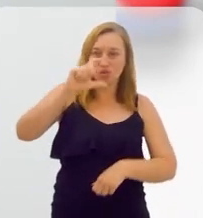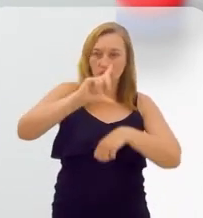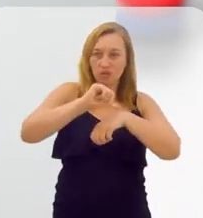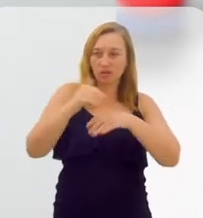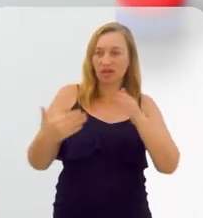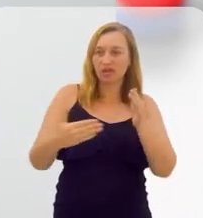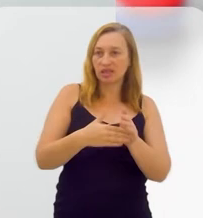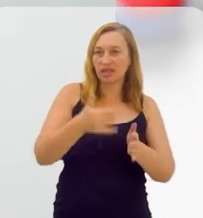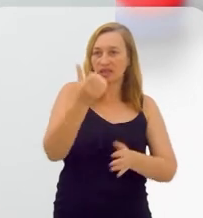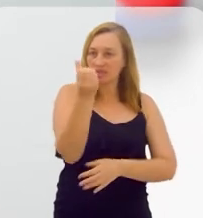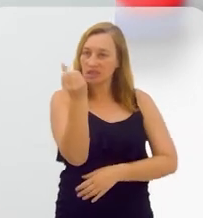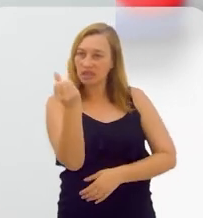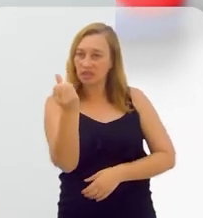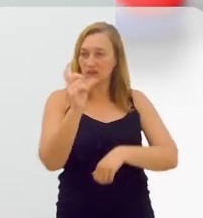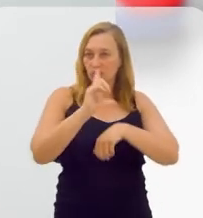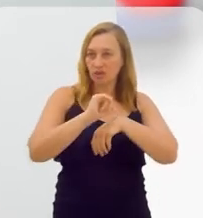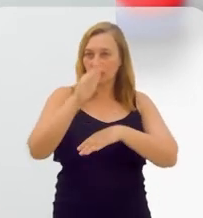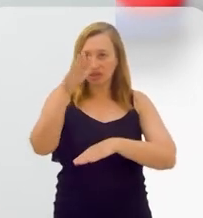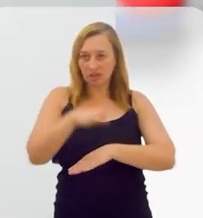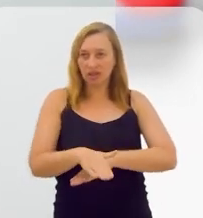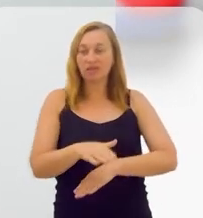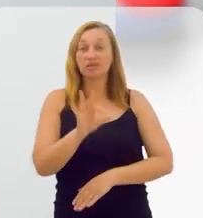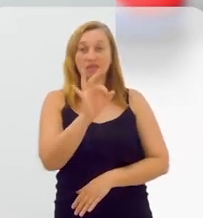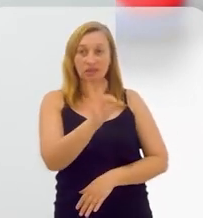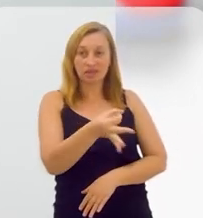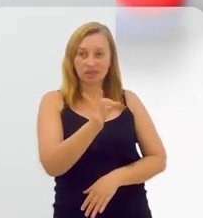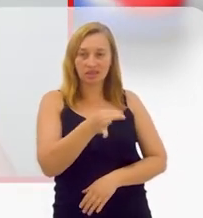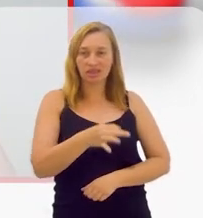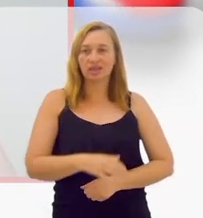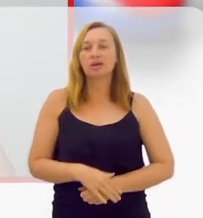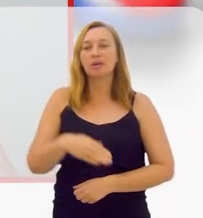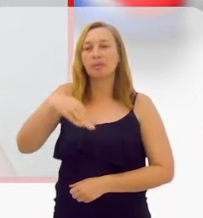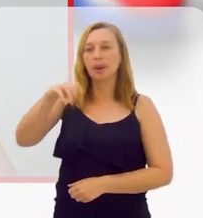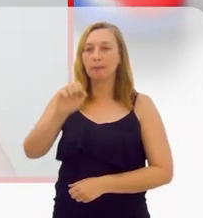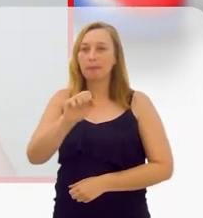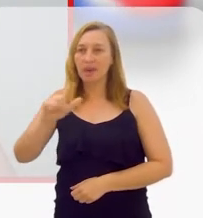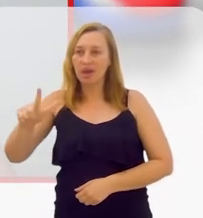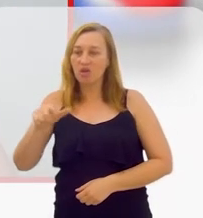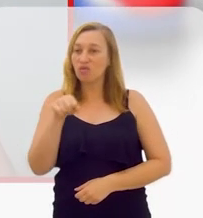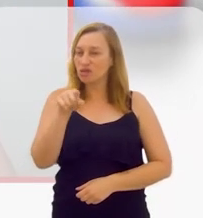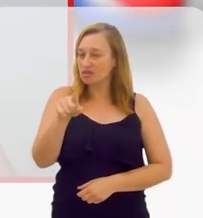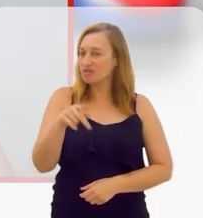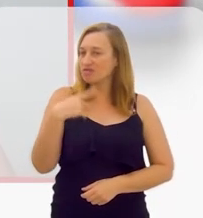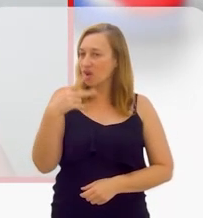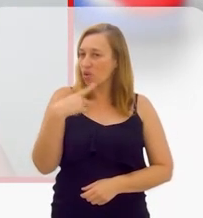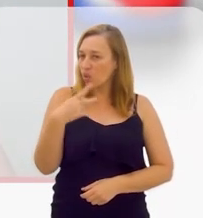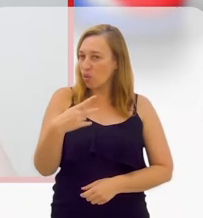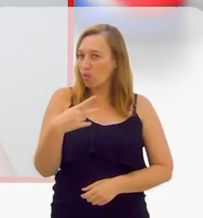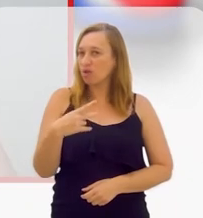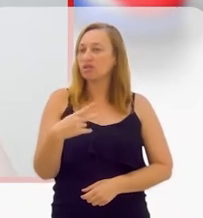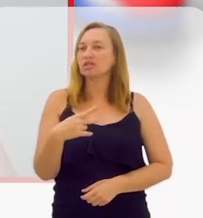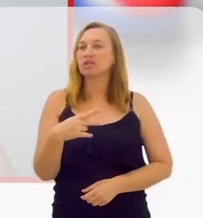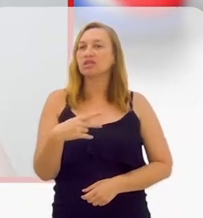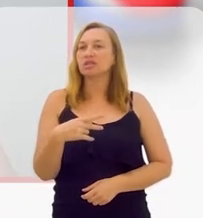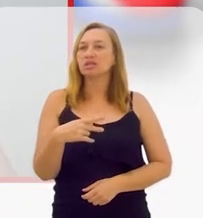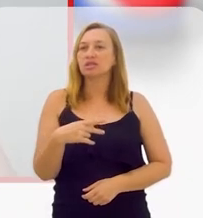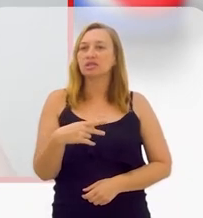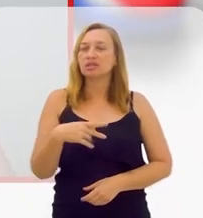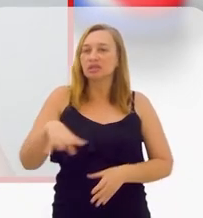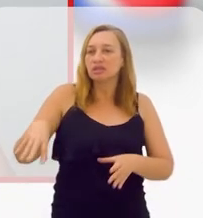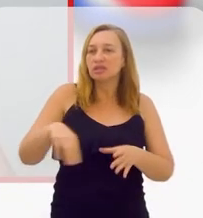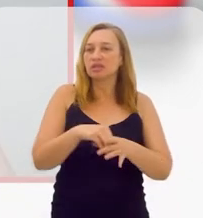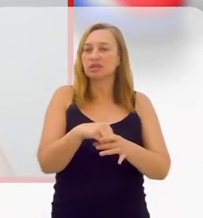da manhã às 16 horas da tarde. Tá certo. Mabel, você tinha falado que